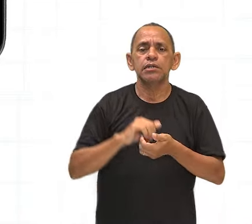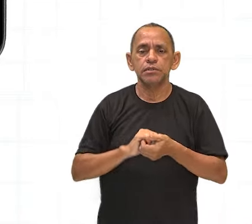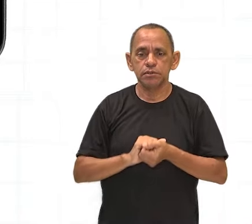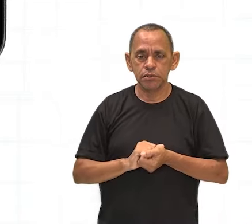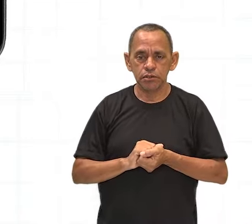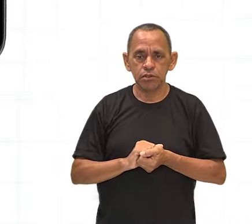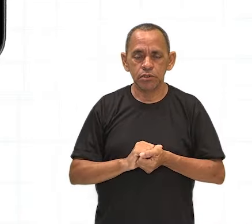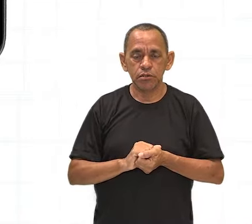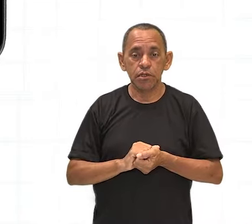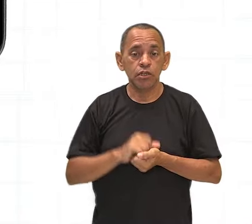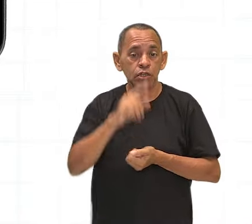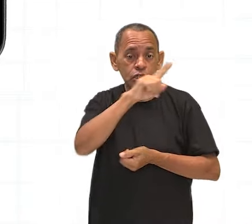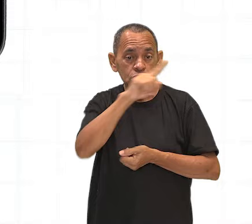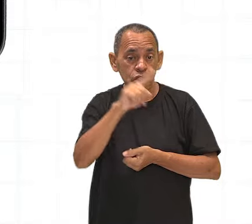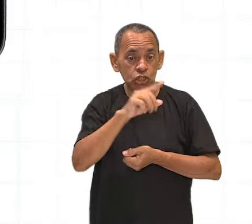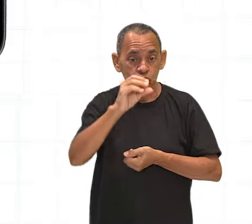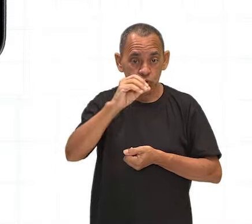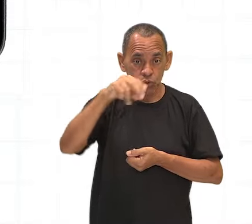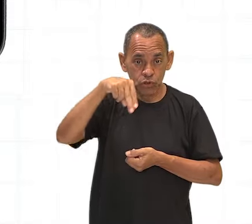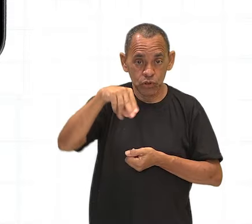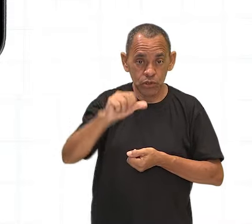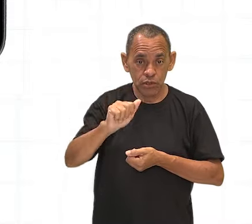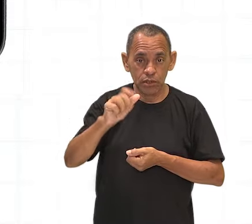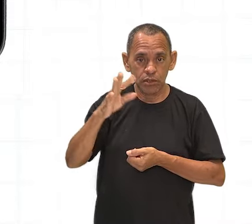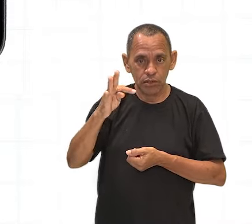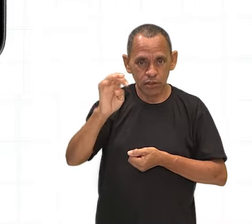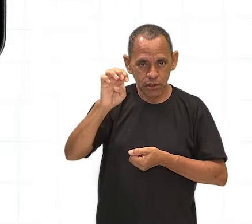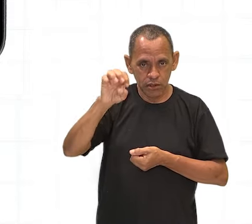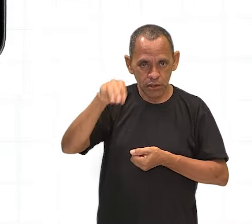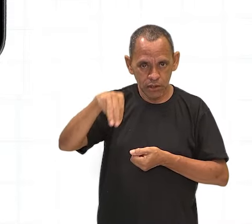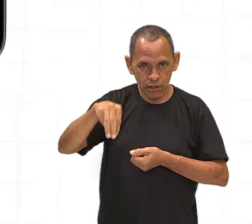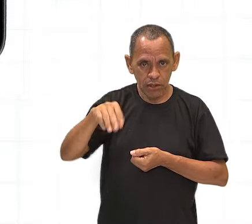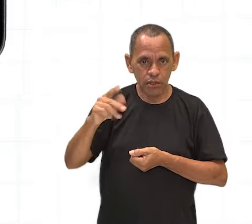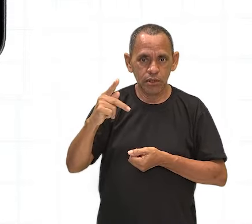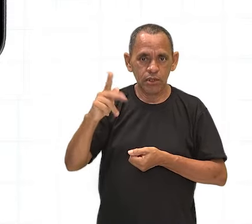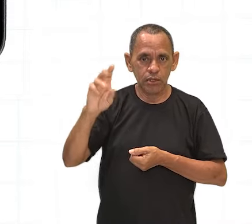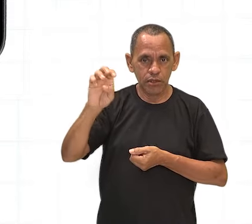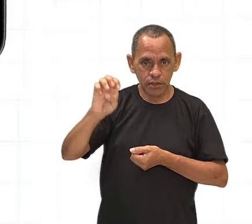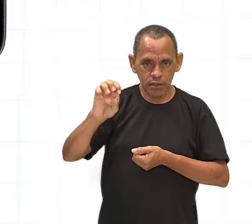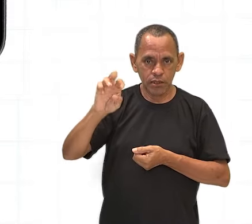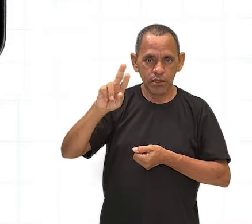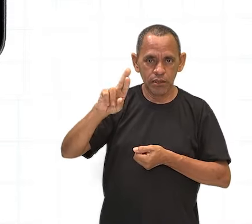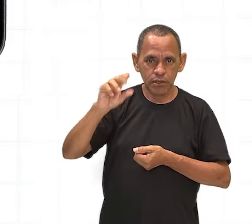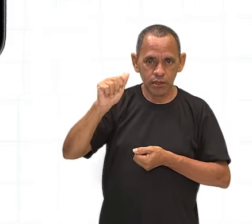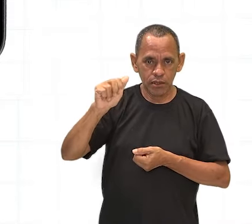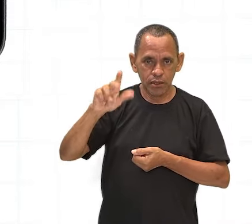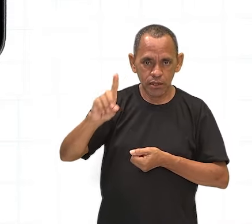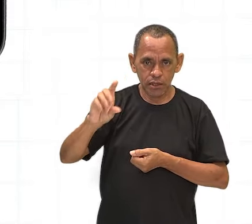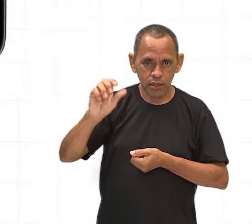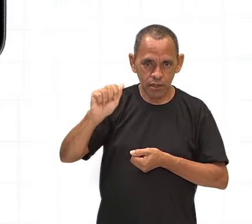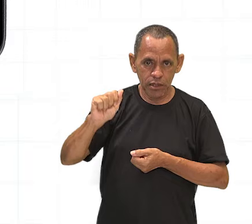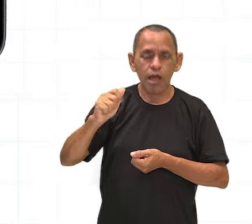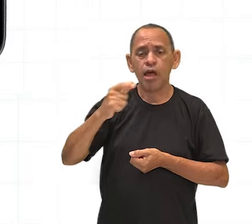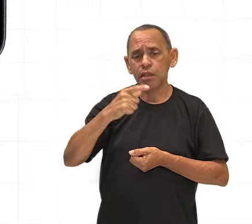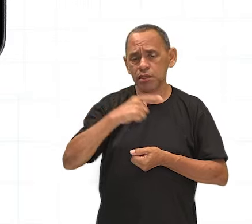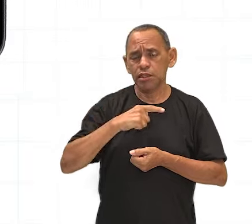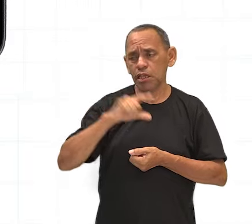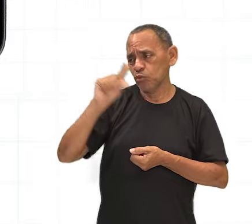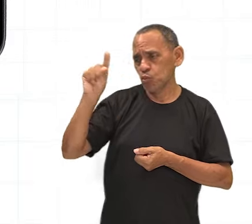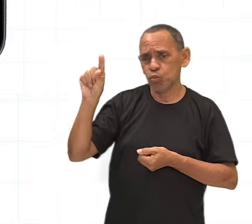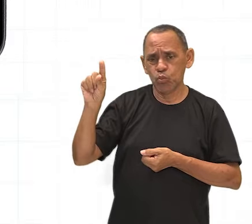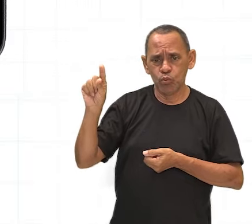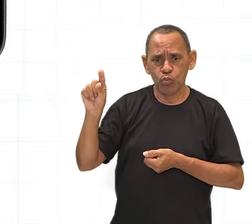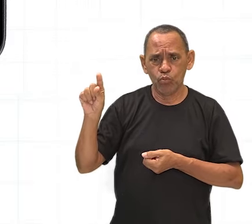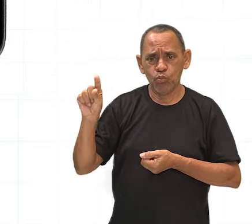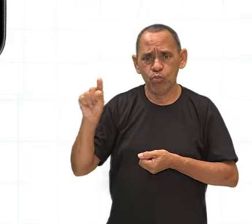mais temperadas, tá? E aí aquela umidade toda ficou lá na região equatorial e para cá veio pouca umidade,